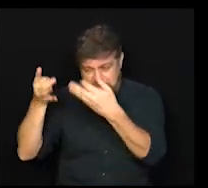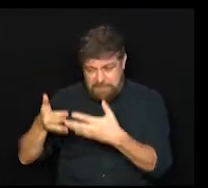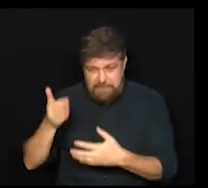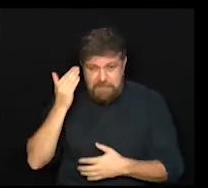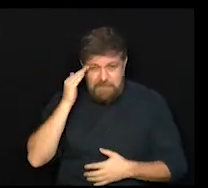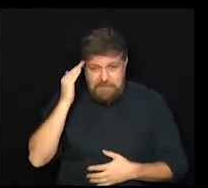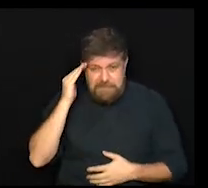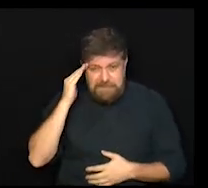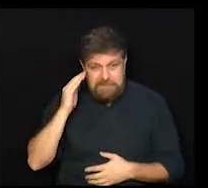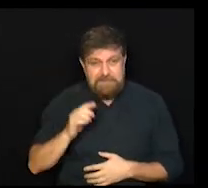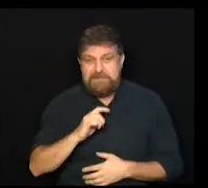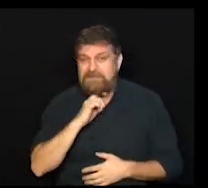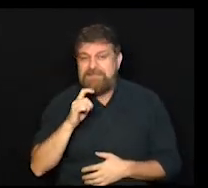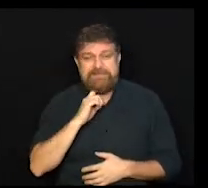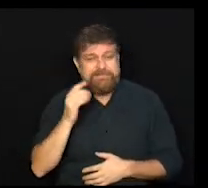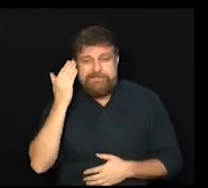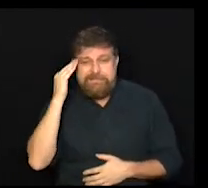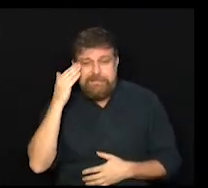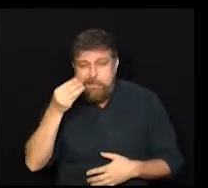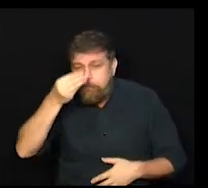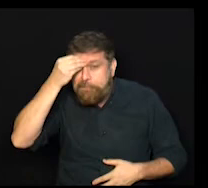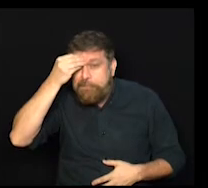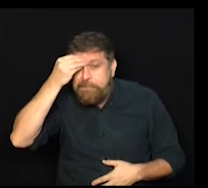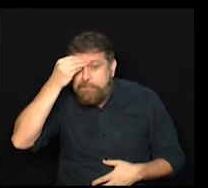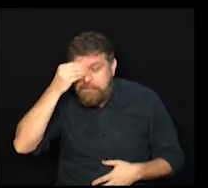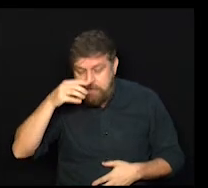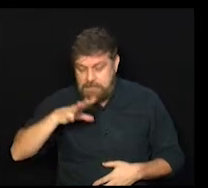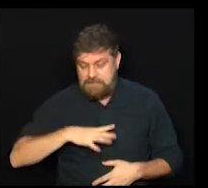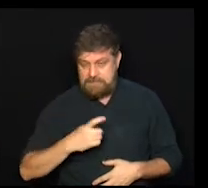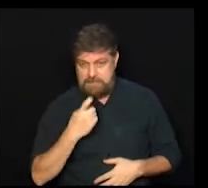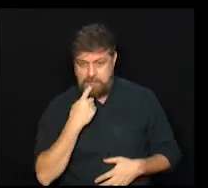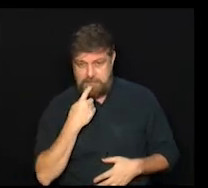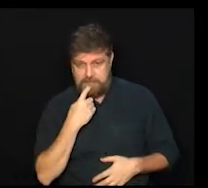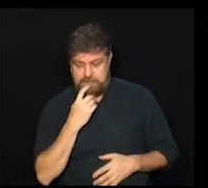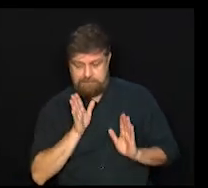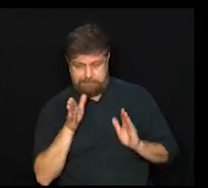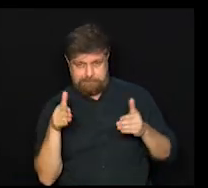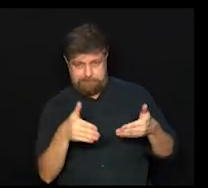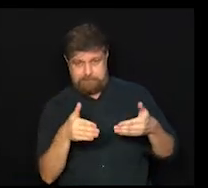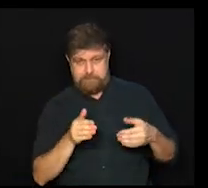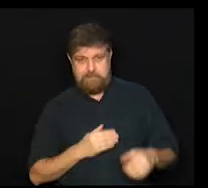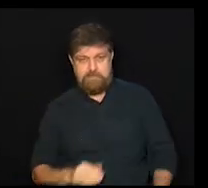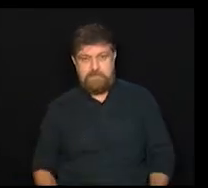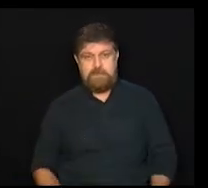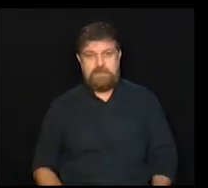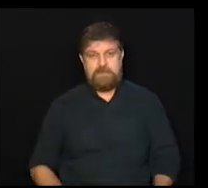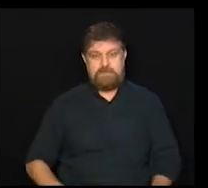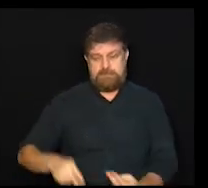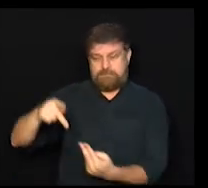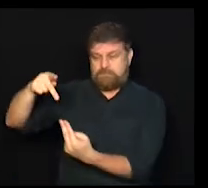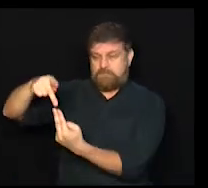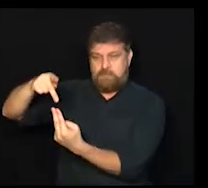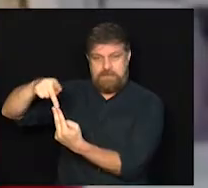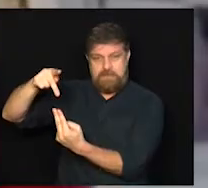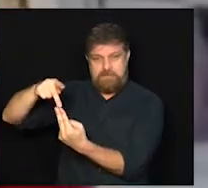entenderem, ninguém entende essa história. Aqui em Campinas, se você pegar a Unip e a